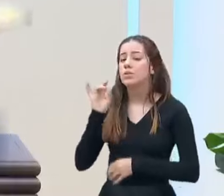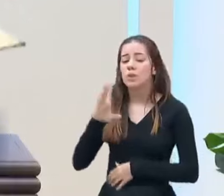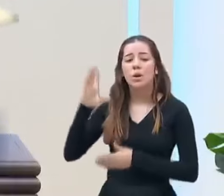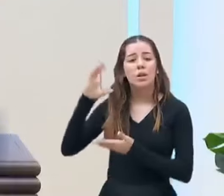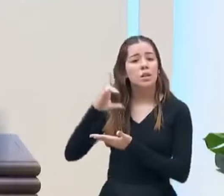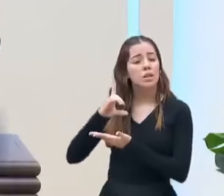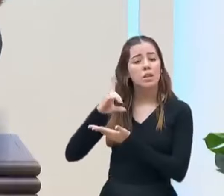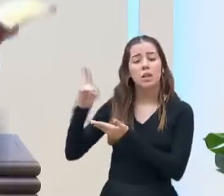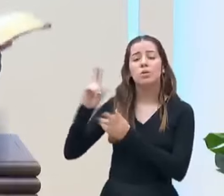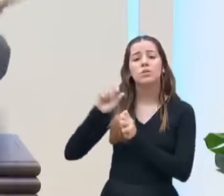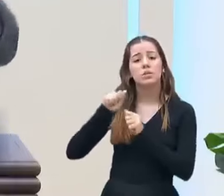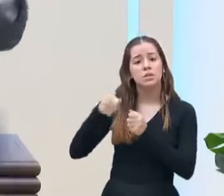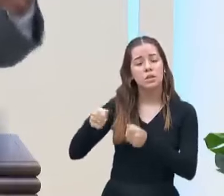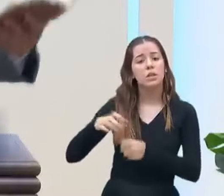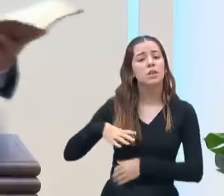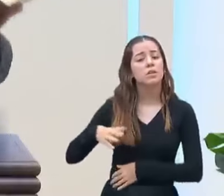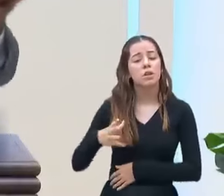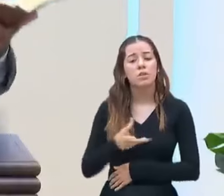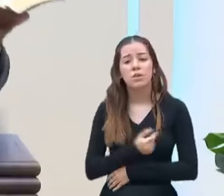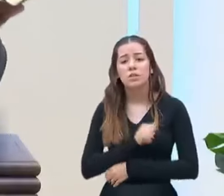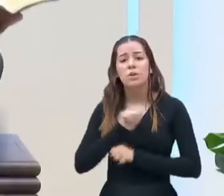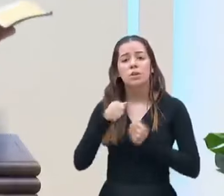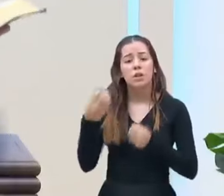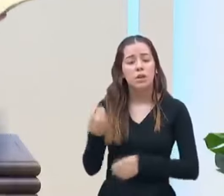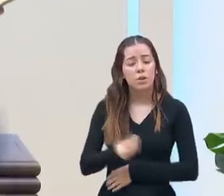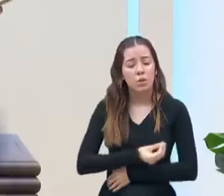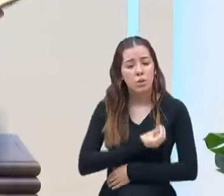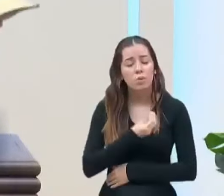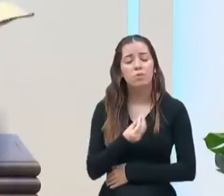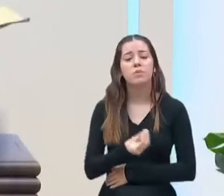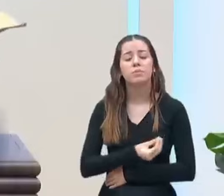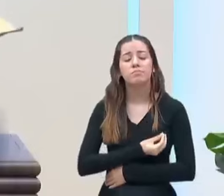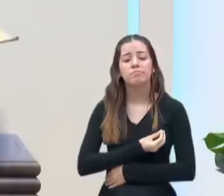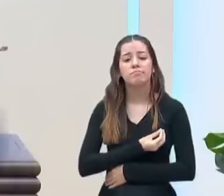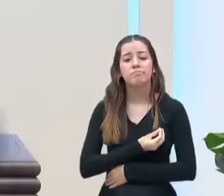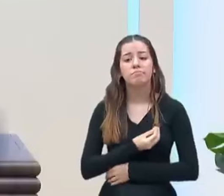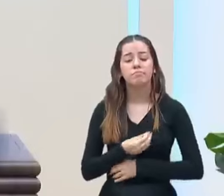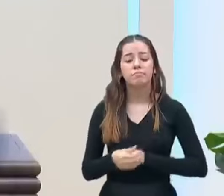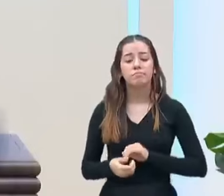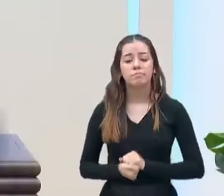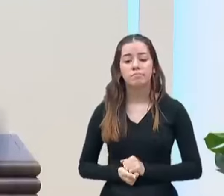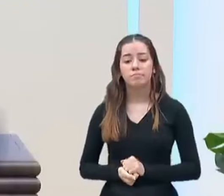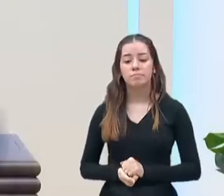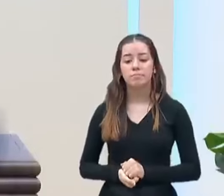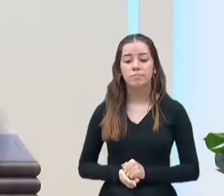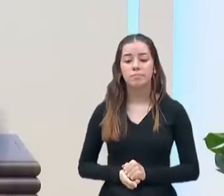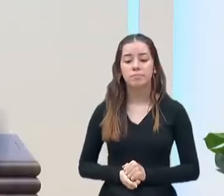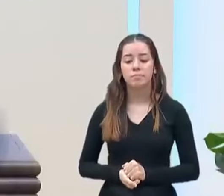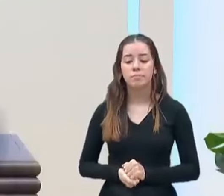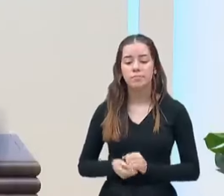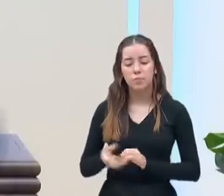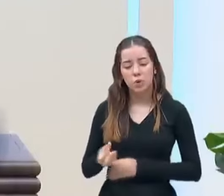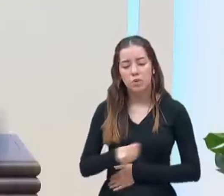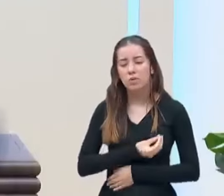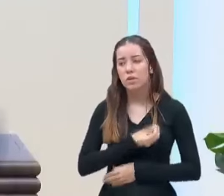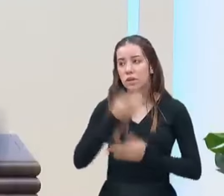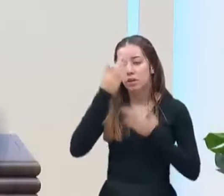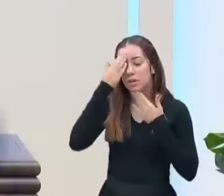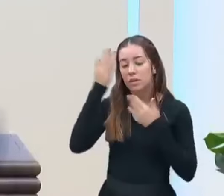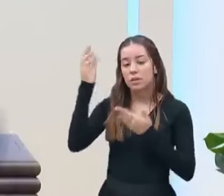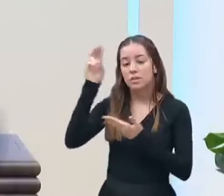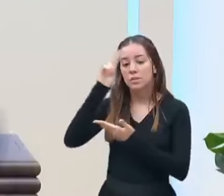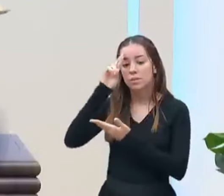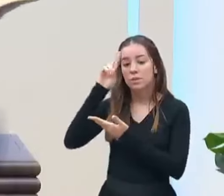Quem salvou? Foi Deus. Quem mudou a vida, a família? Foi Deus. É uma vida de gratidão ao